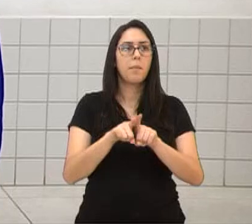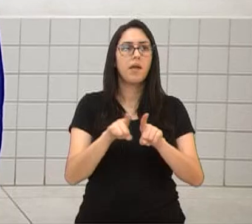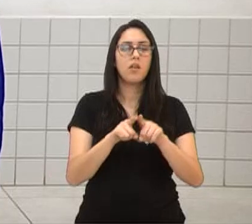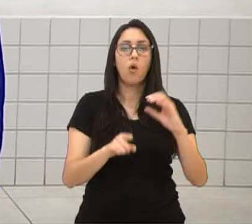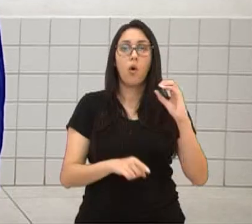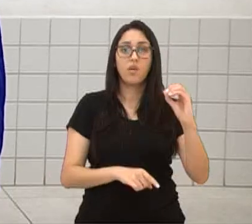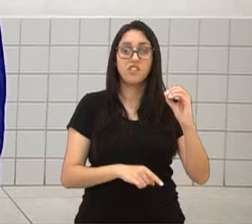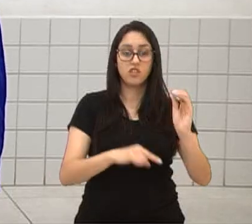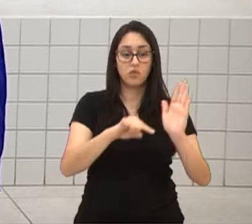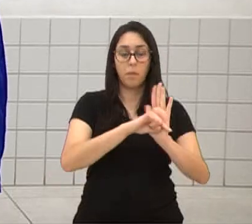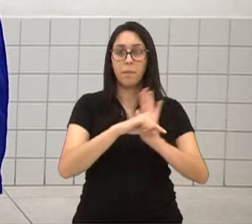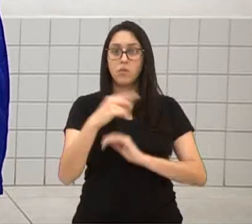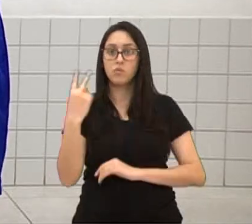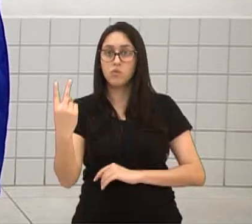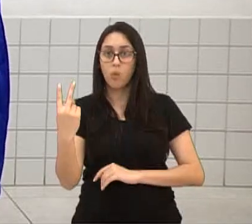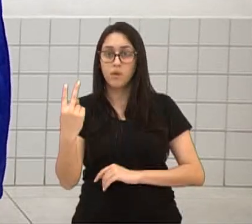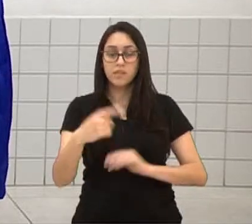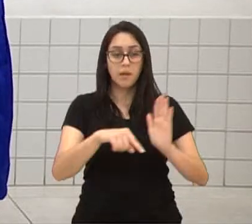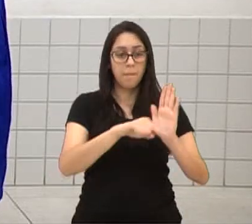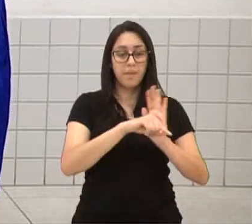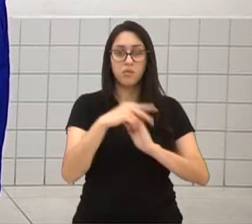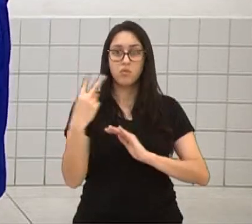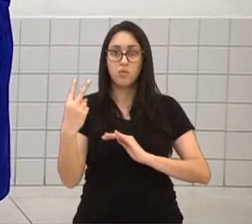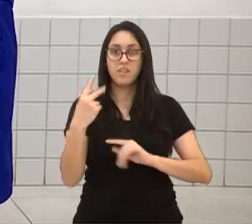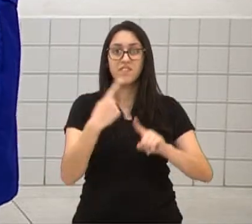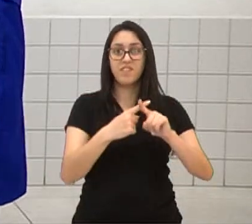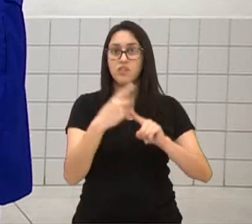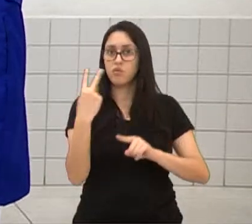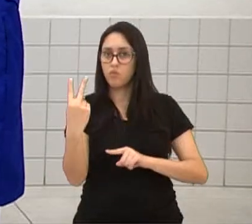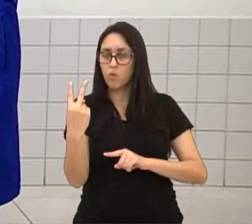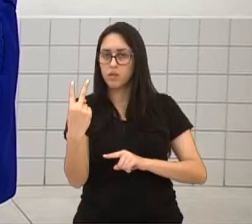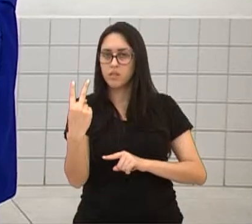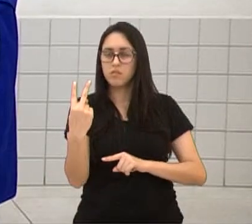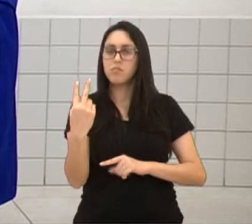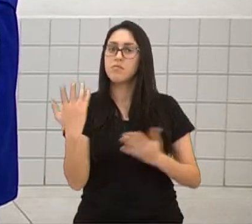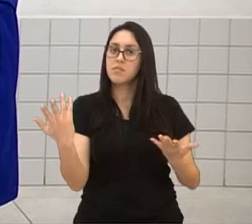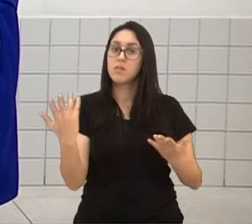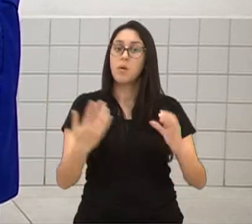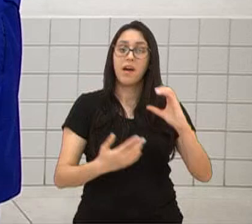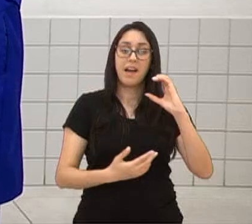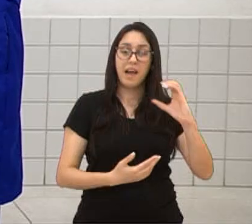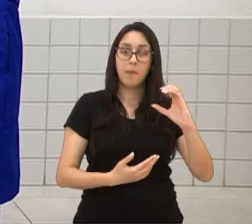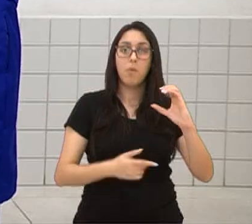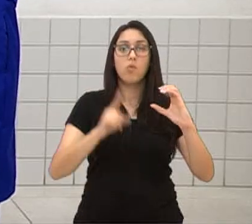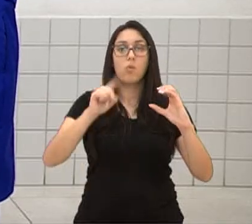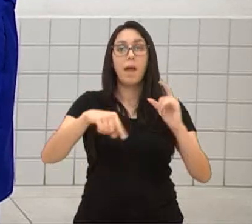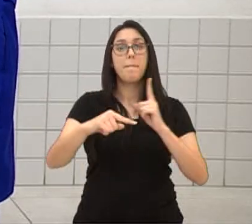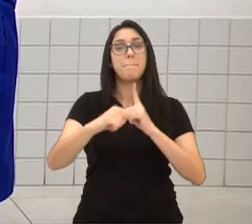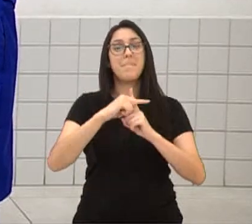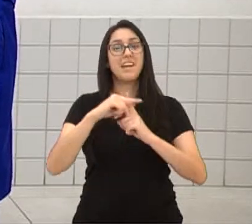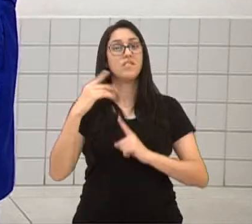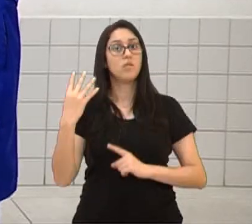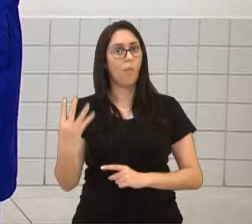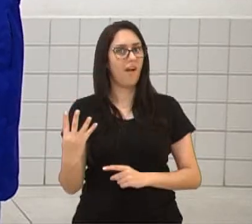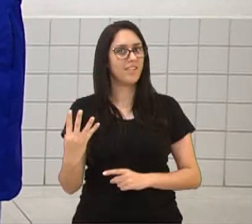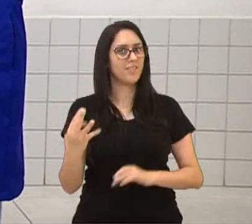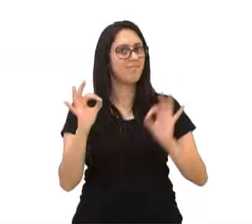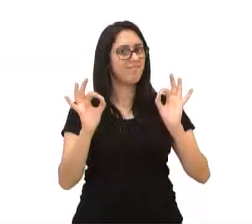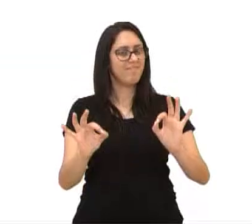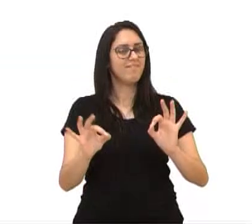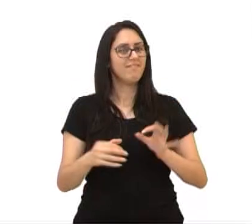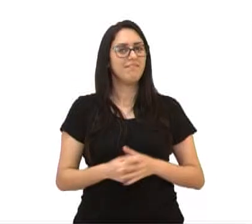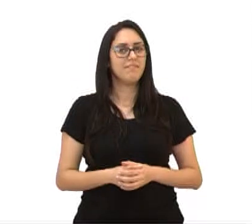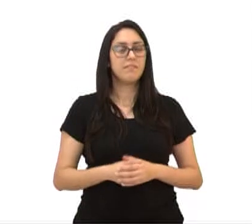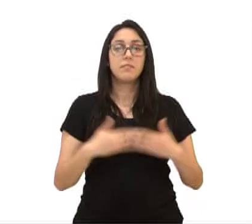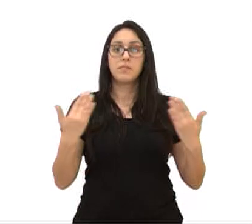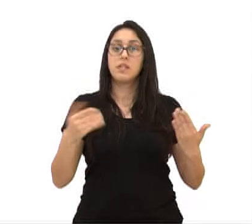é menos 2 vezes 2, menos 4. Portanto, o carbono é mais 4, certo? Então,